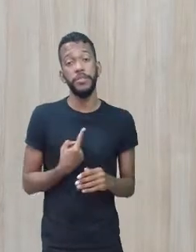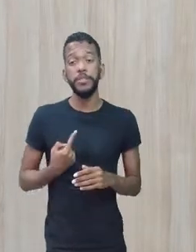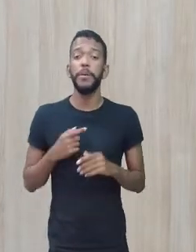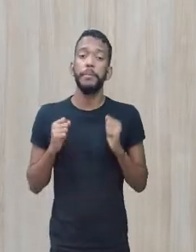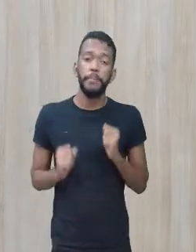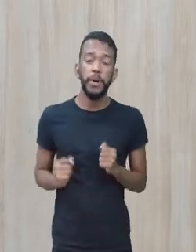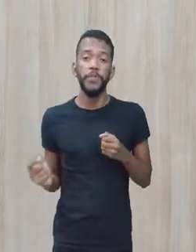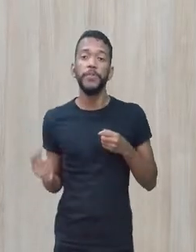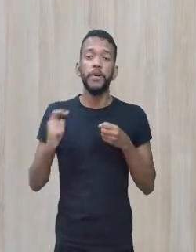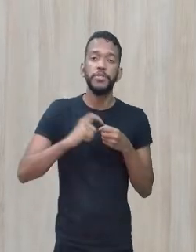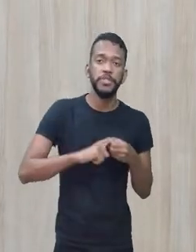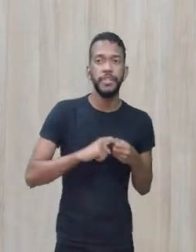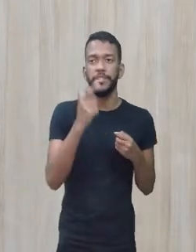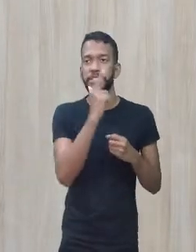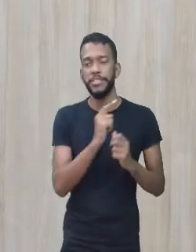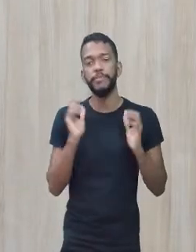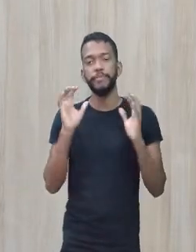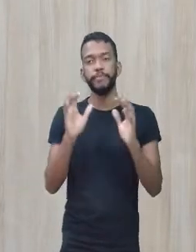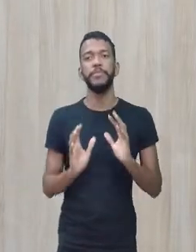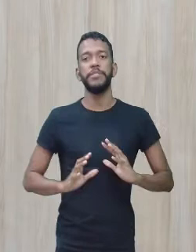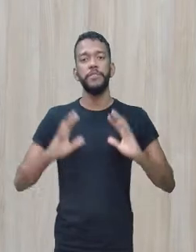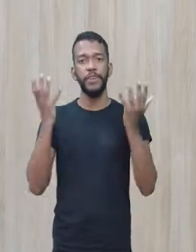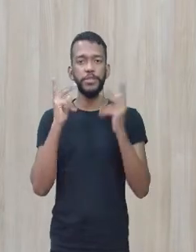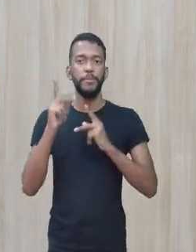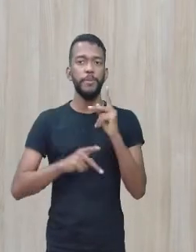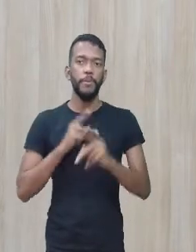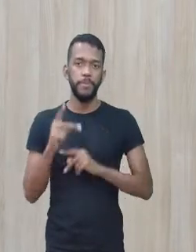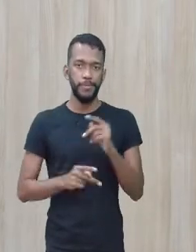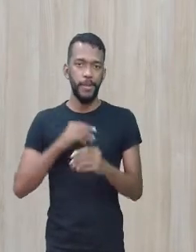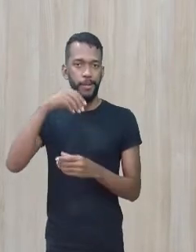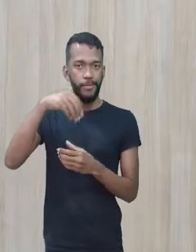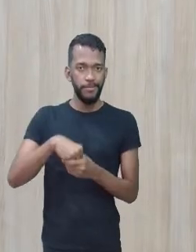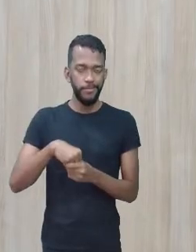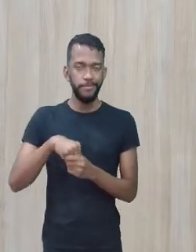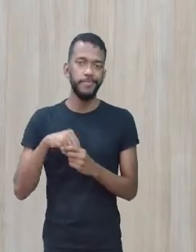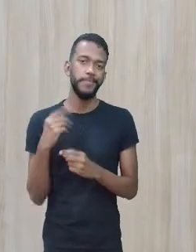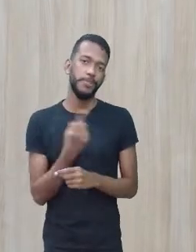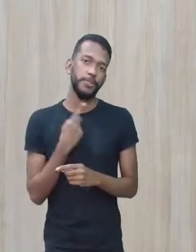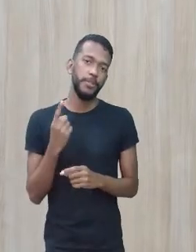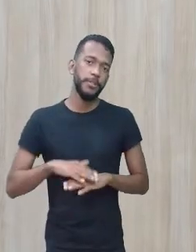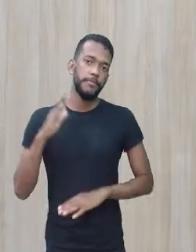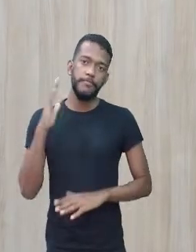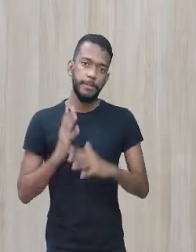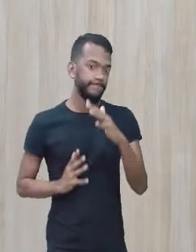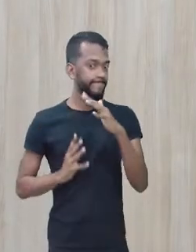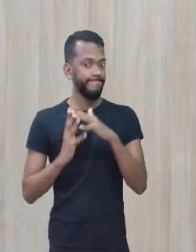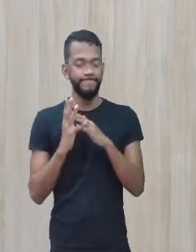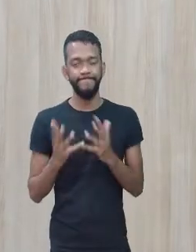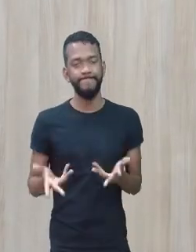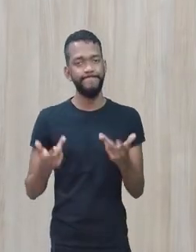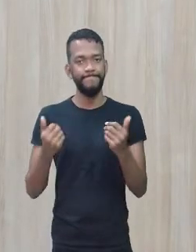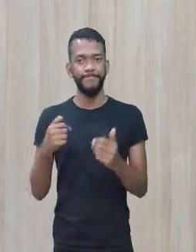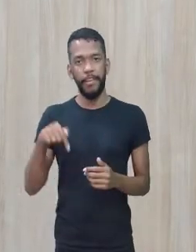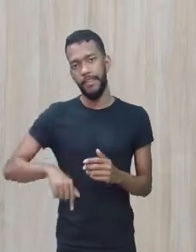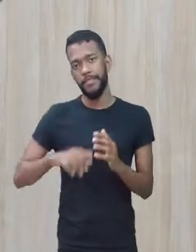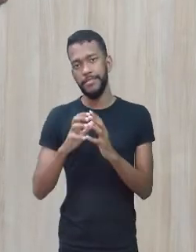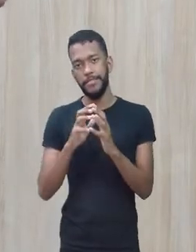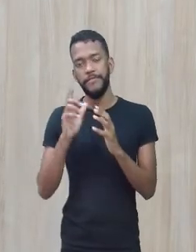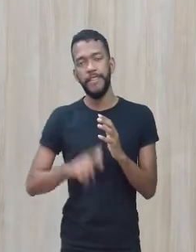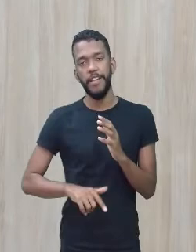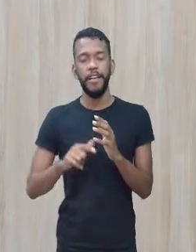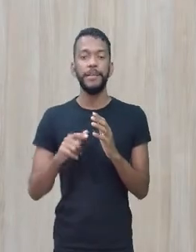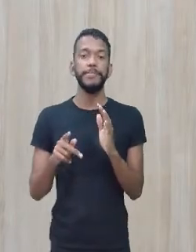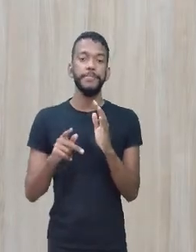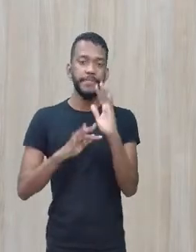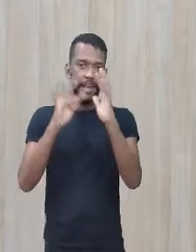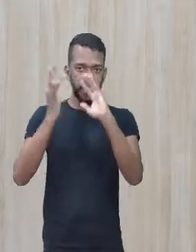vez, ir para as festas populares, dentre elas a nossa mais característica aqui no Recife, que é o carnaval, né?